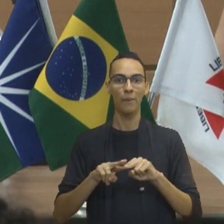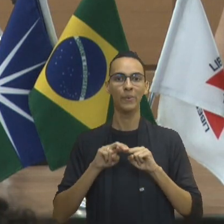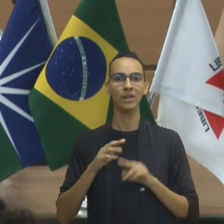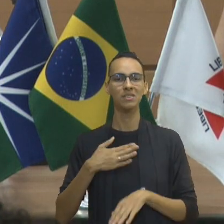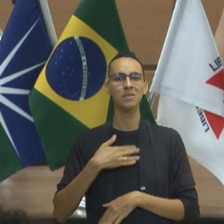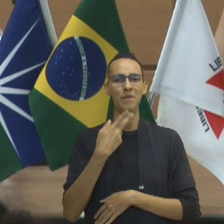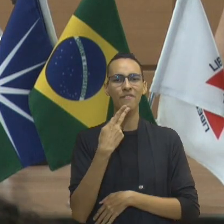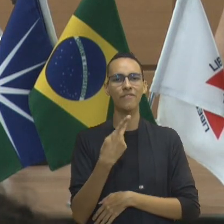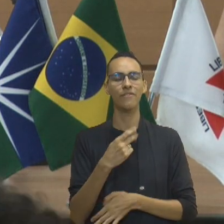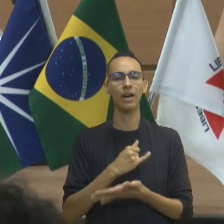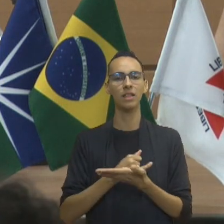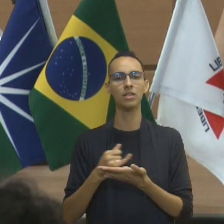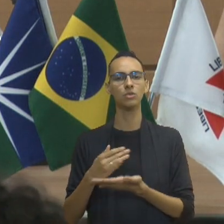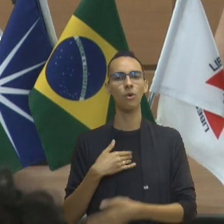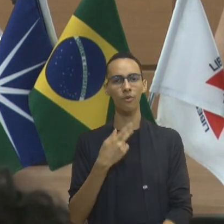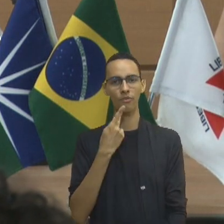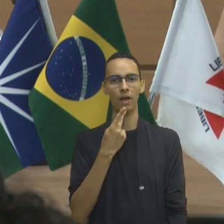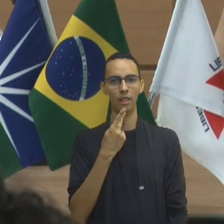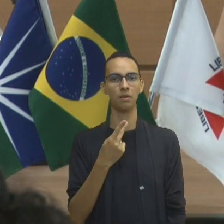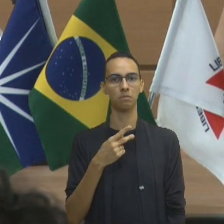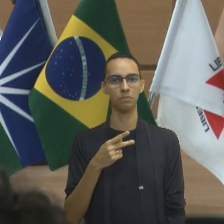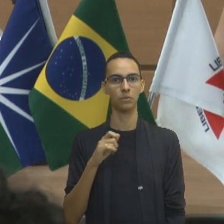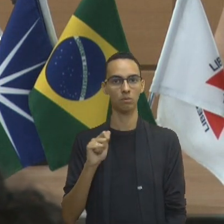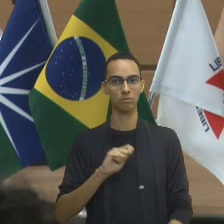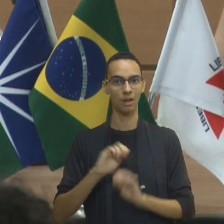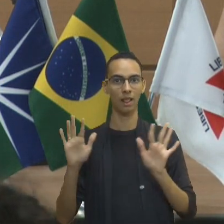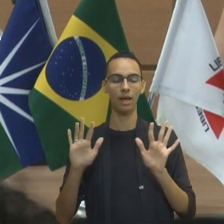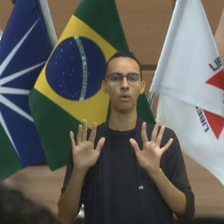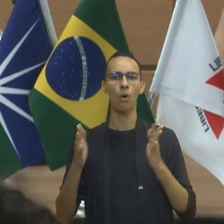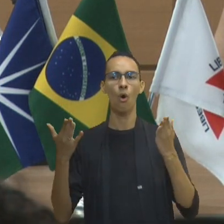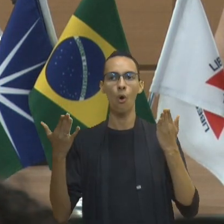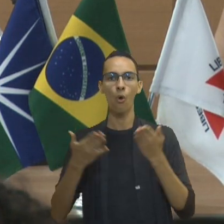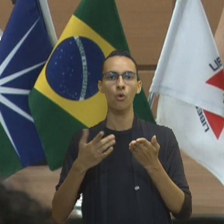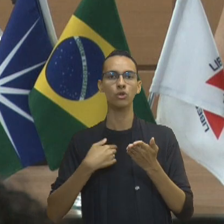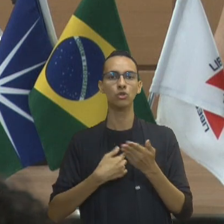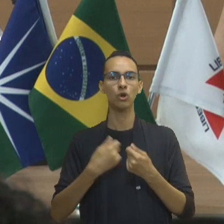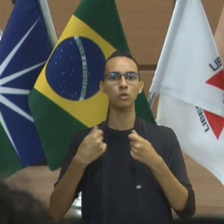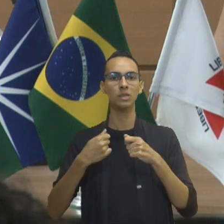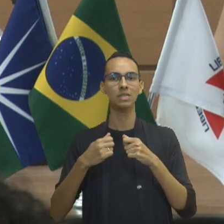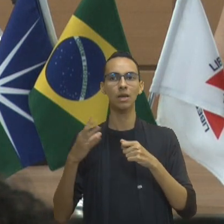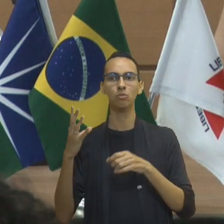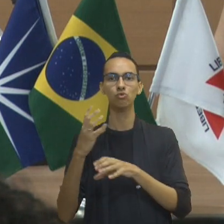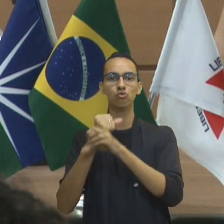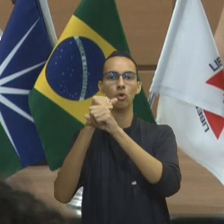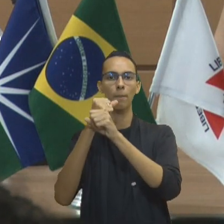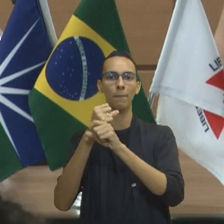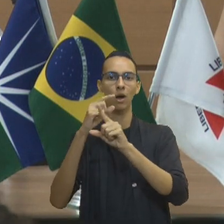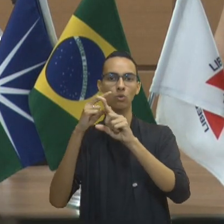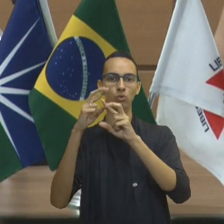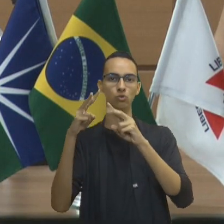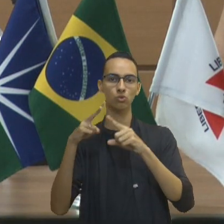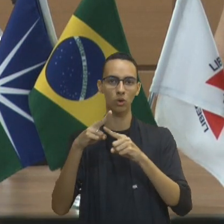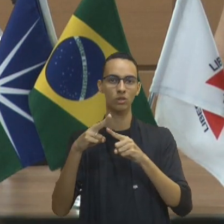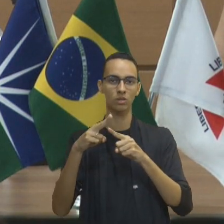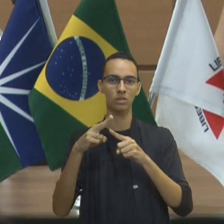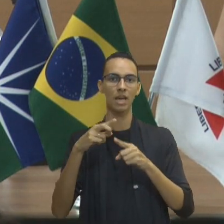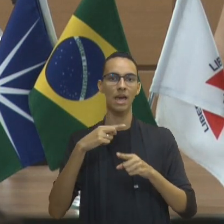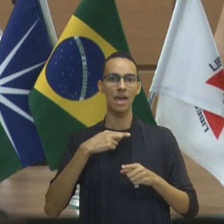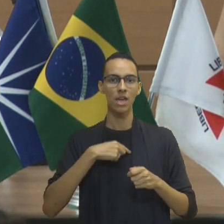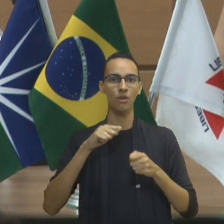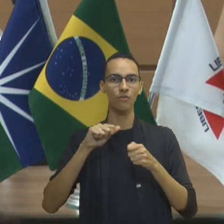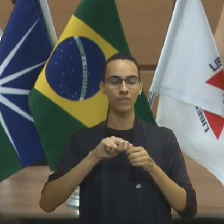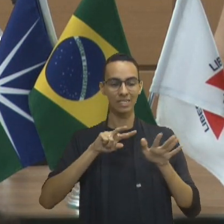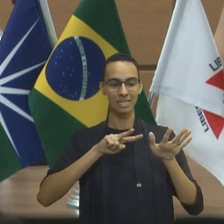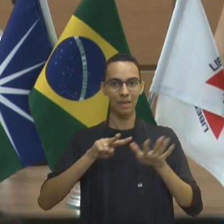fala inicial, eu coloquei, olha, aqui hoje nós temos que somar esforços. Eu passei a semana toda,